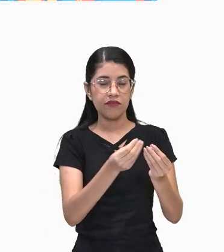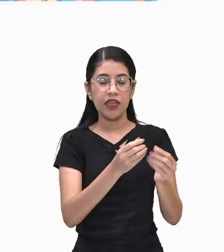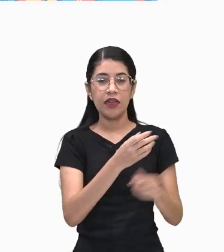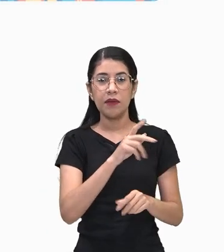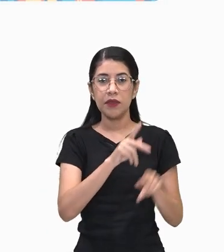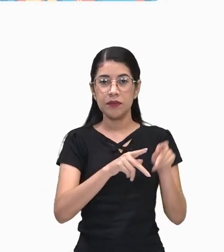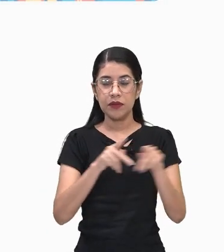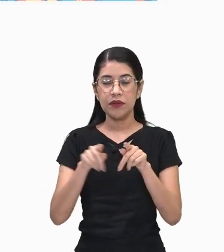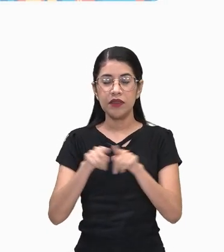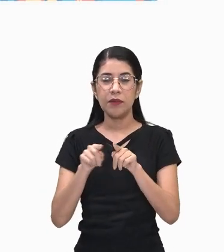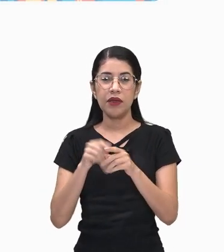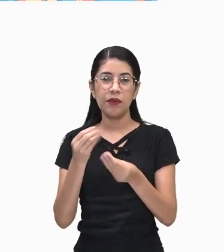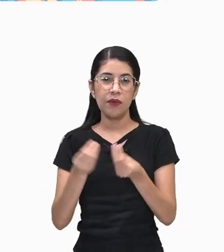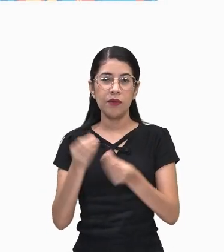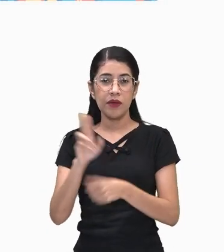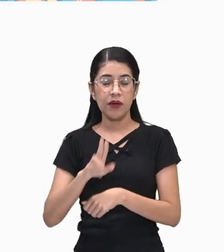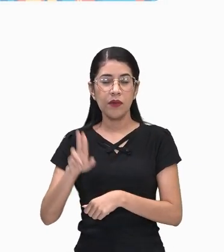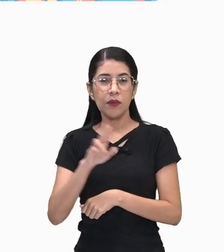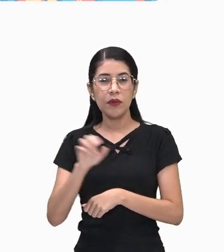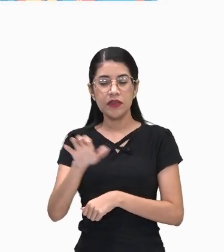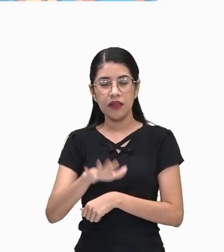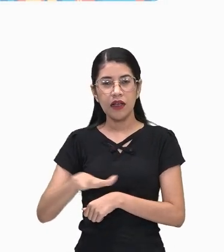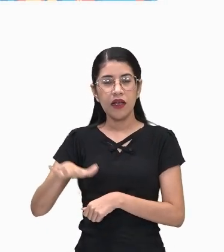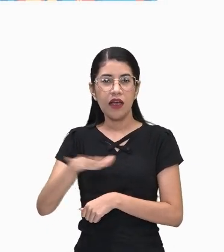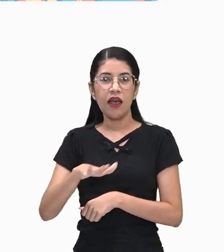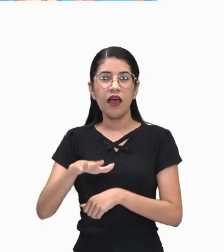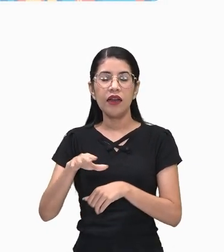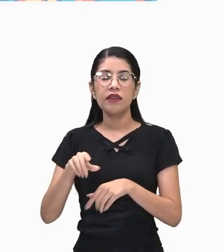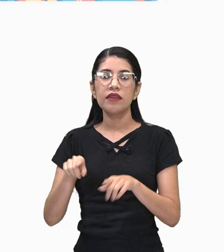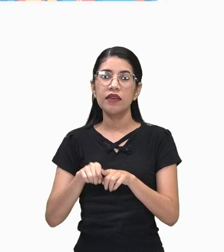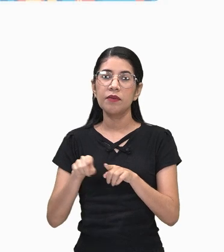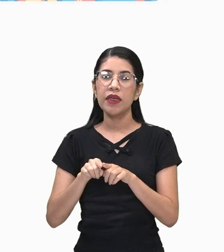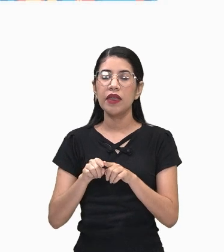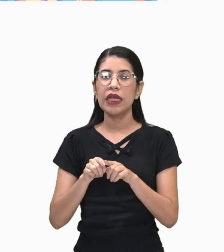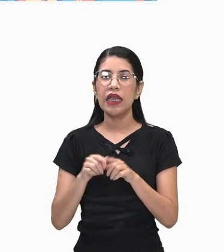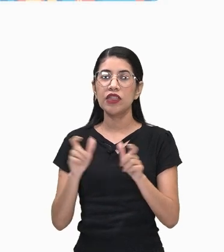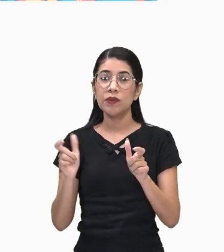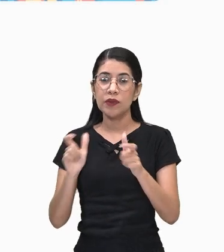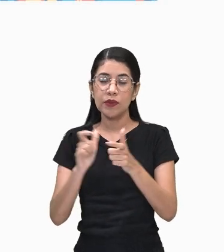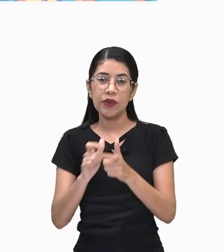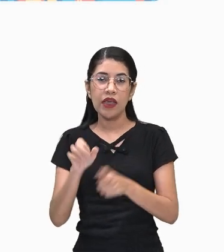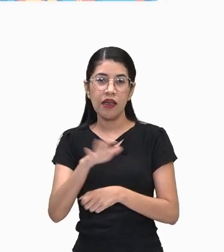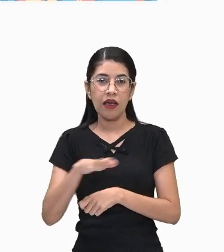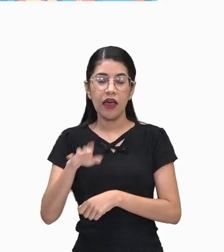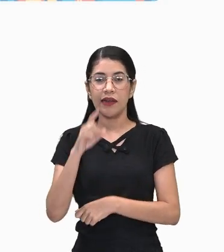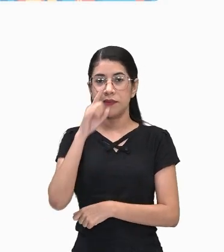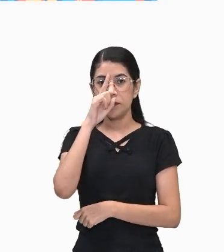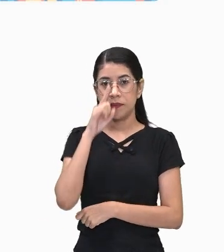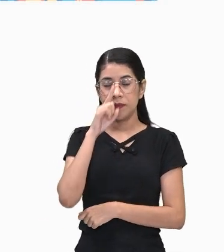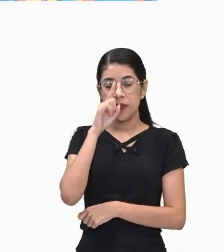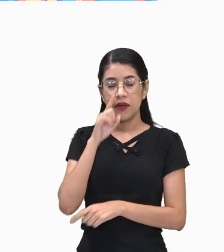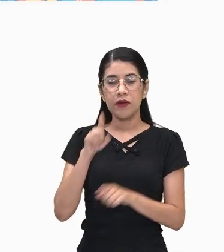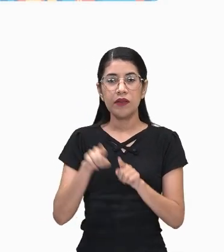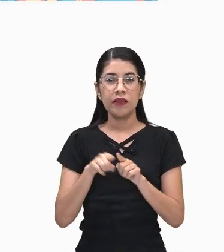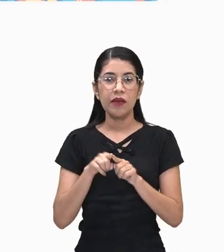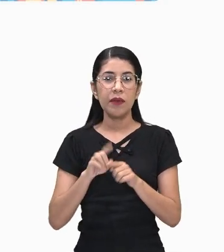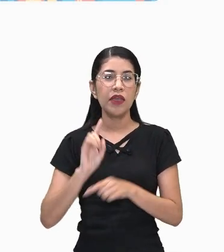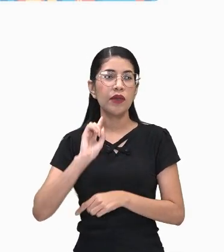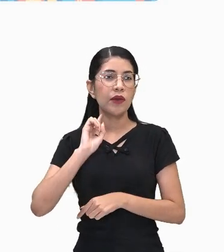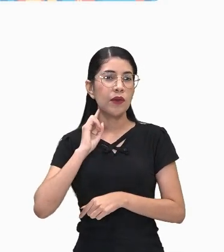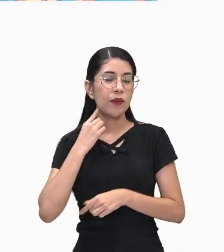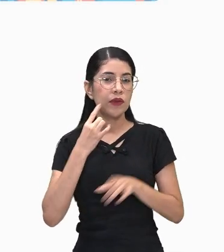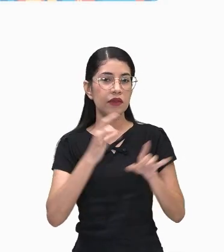do solo urbano, por exemplo, a redução de áreas de risco, os resíduos